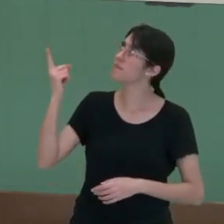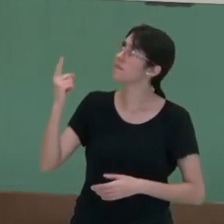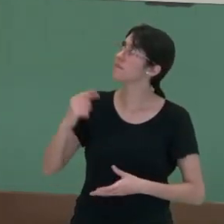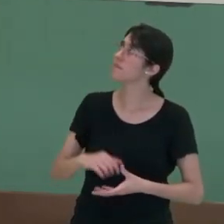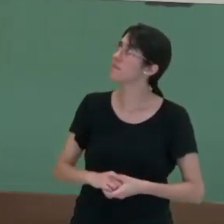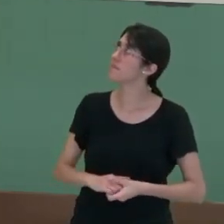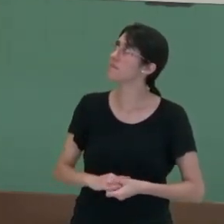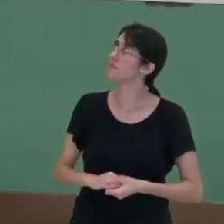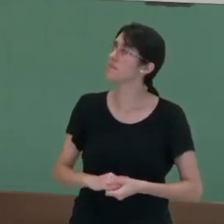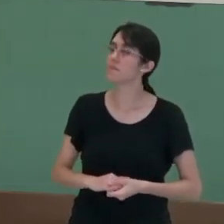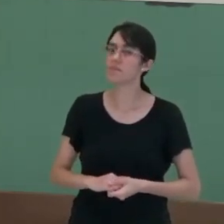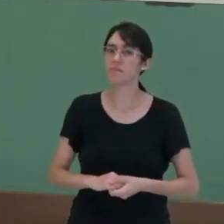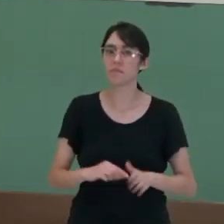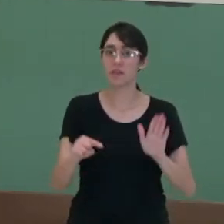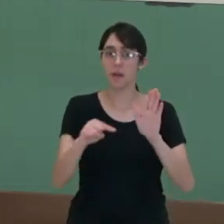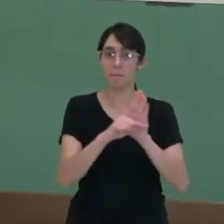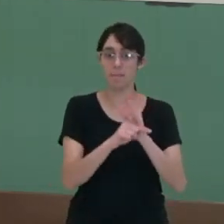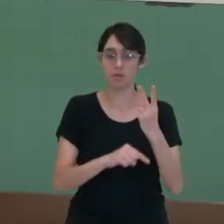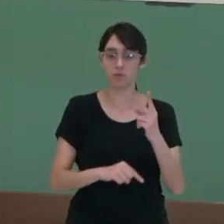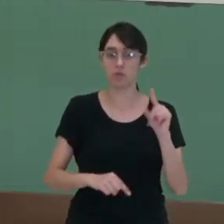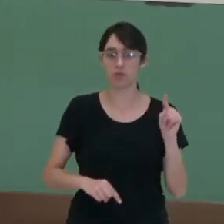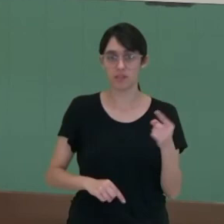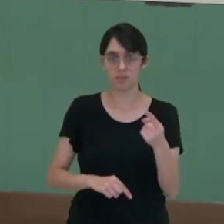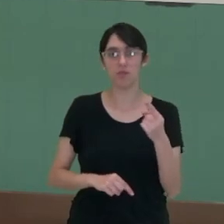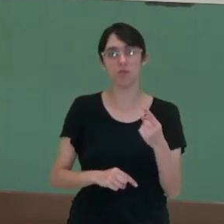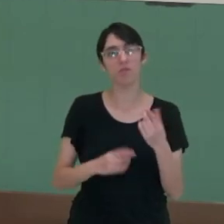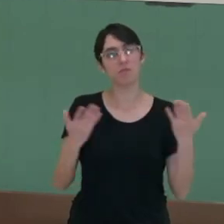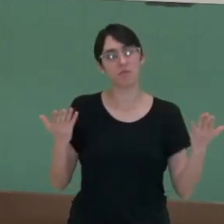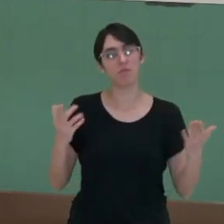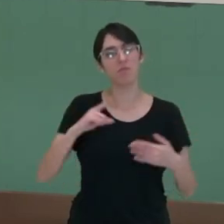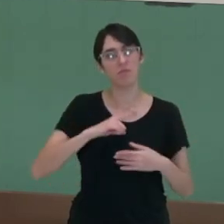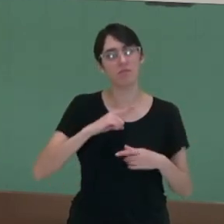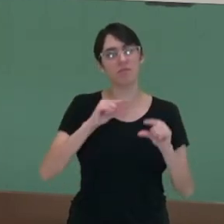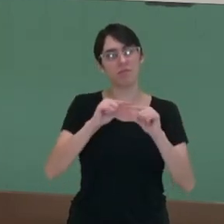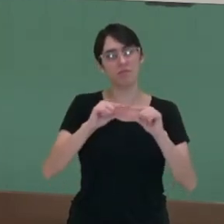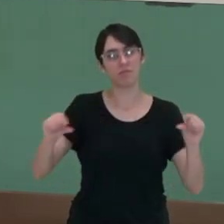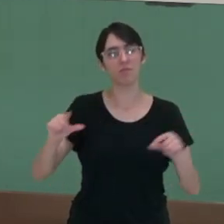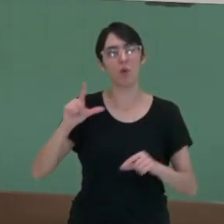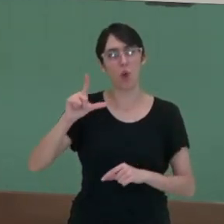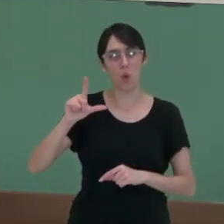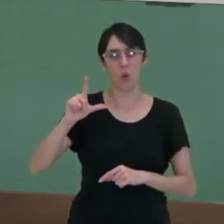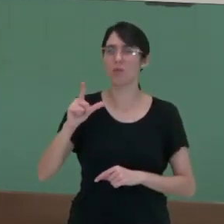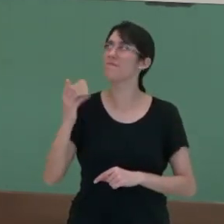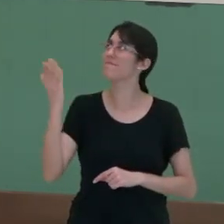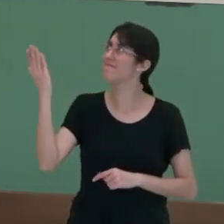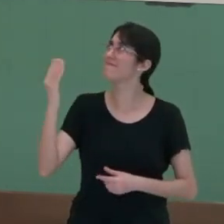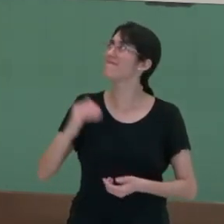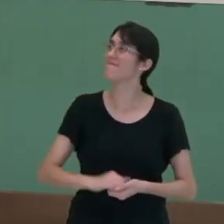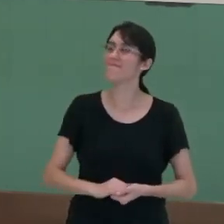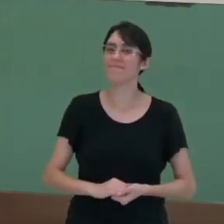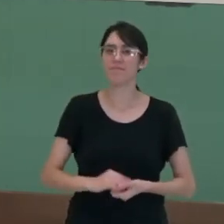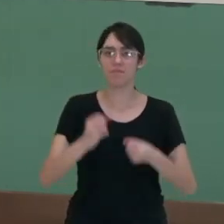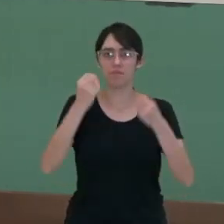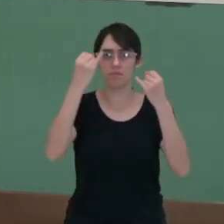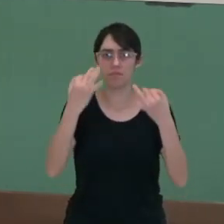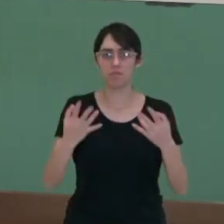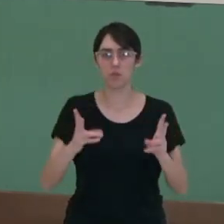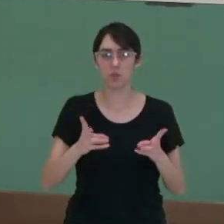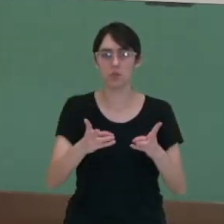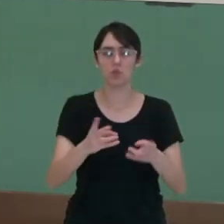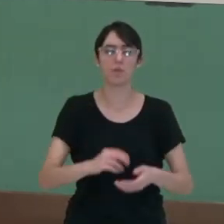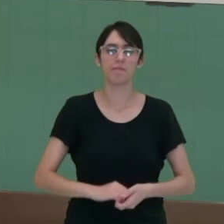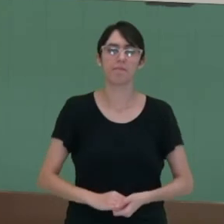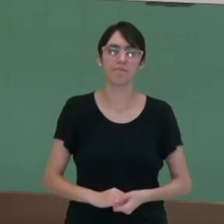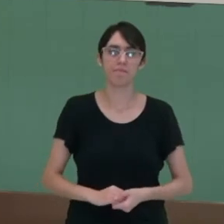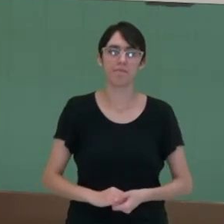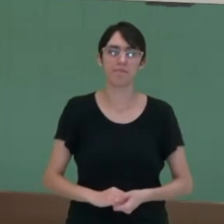E menos 2.000, portanto, temos a nossa função lucro. Tranquilo? Vamos à frente, então. Qual